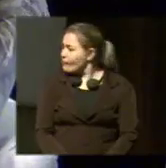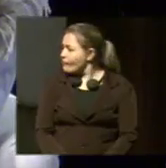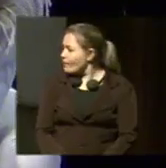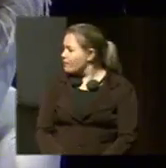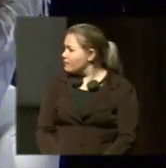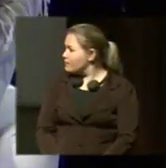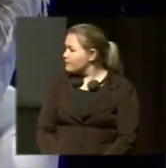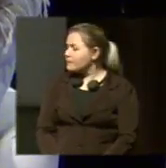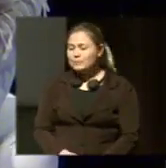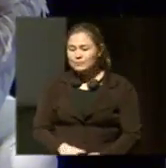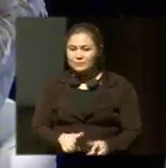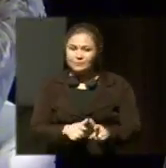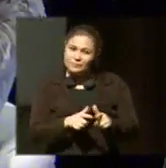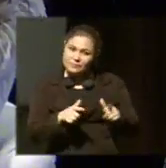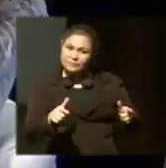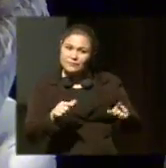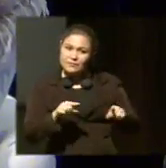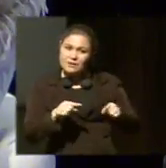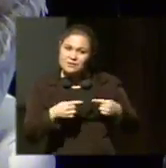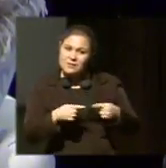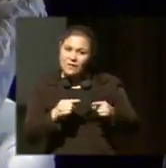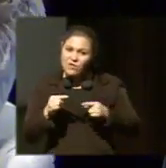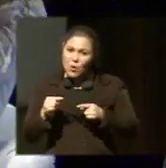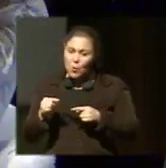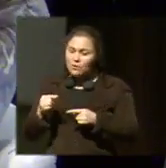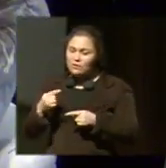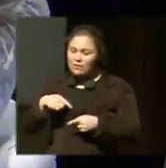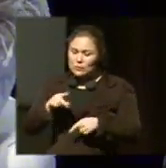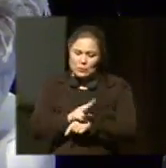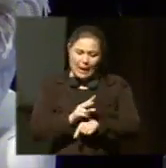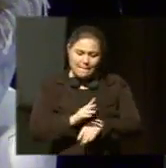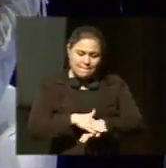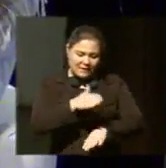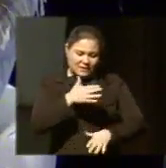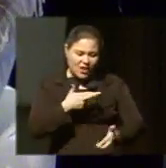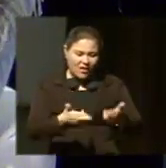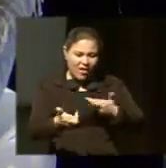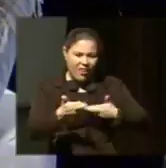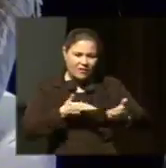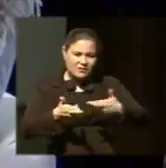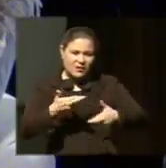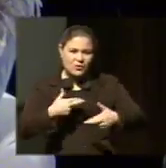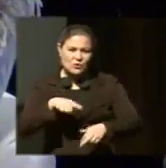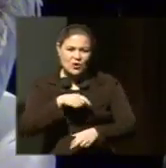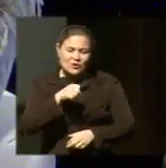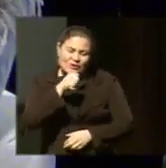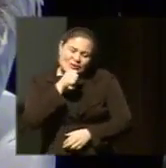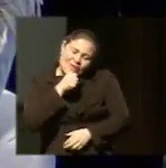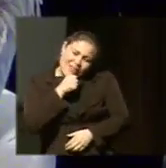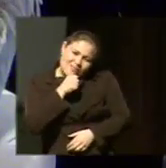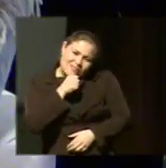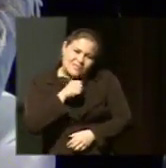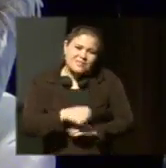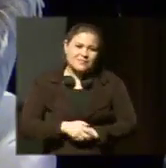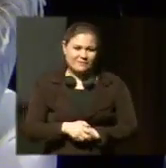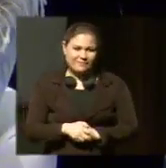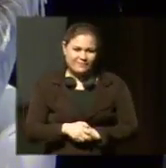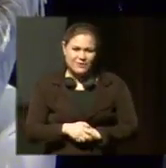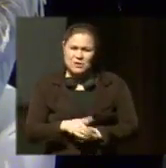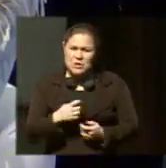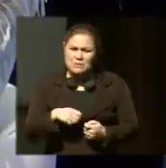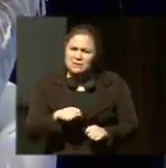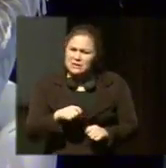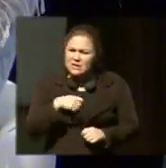O grande desafio da gente cuidar mais das nossas relações, das relações com os nossos velhos, que também não precisam ser os